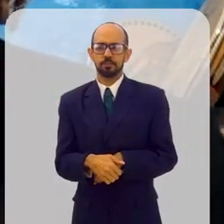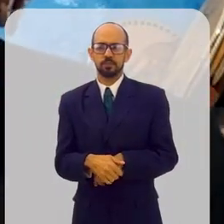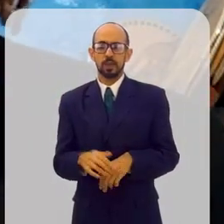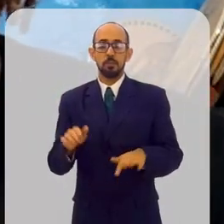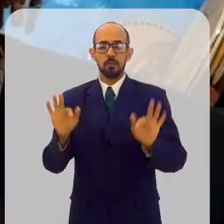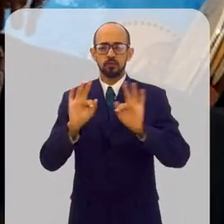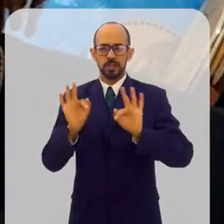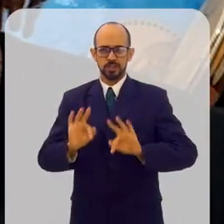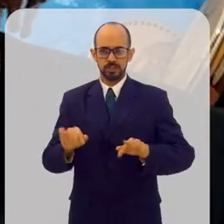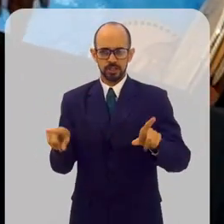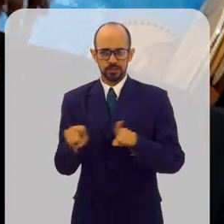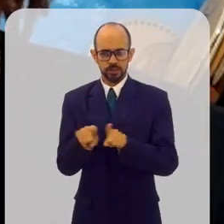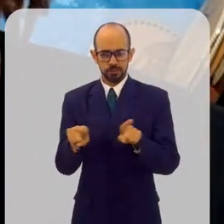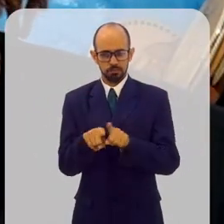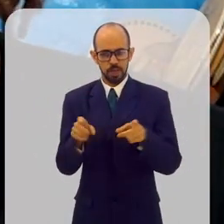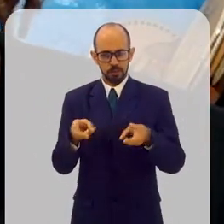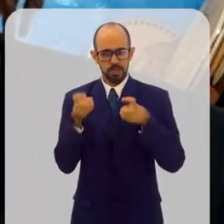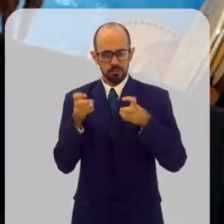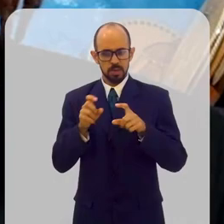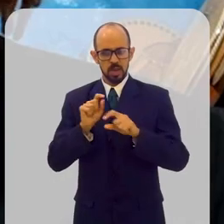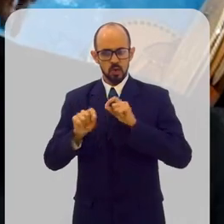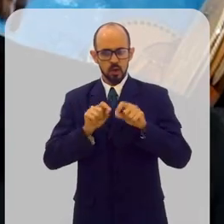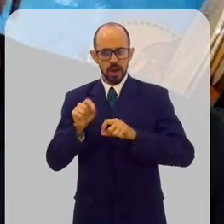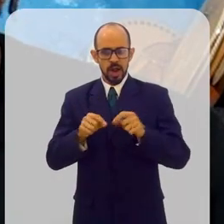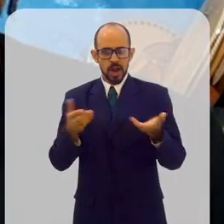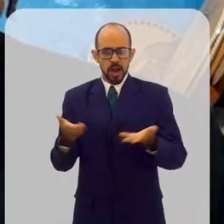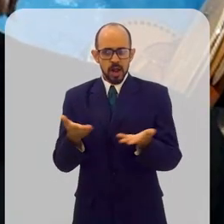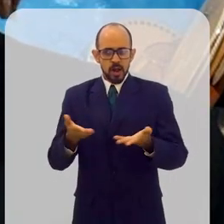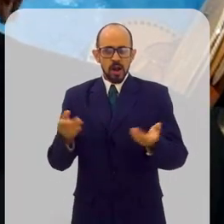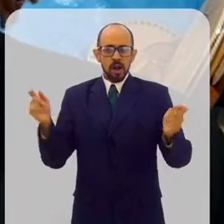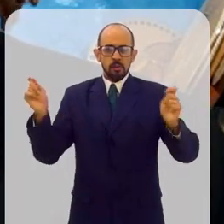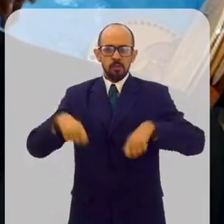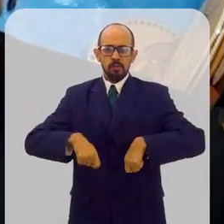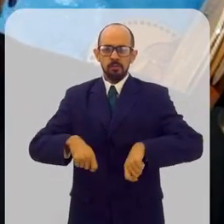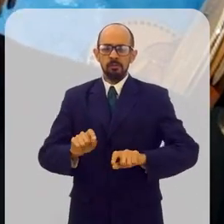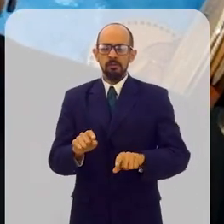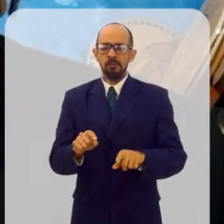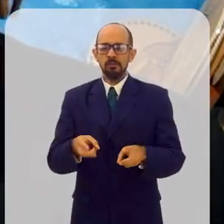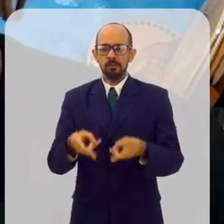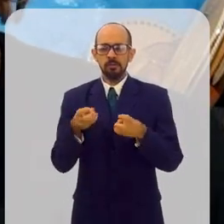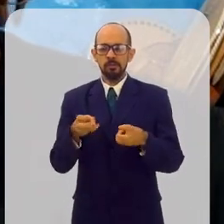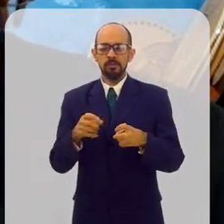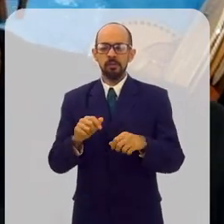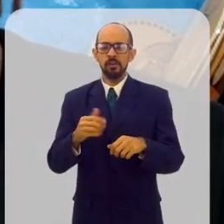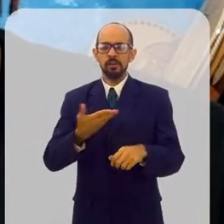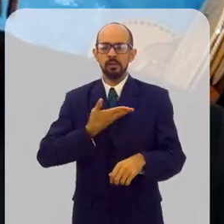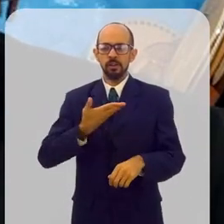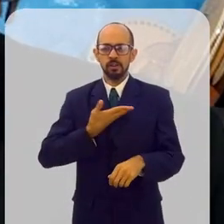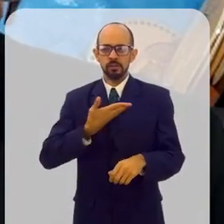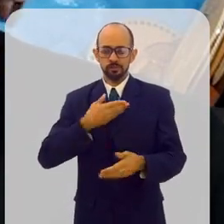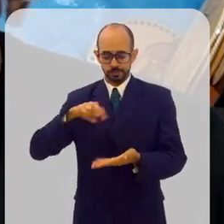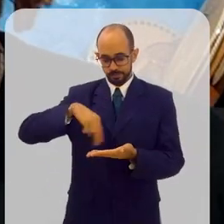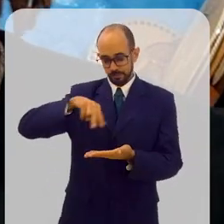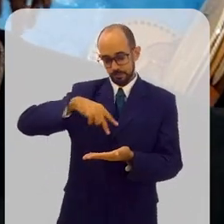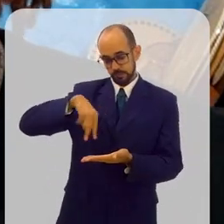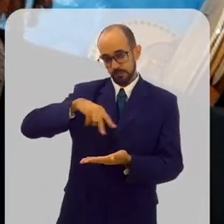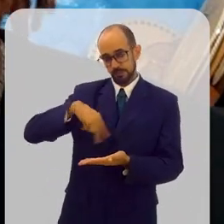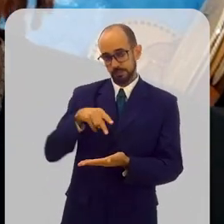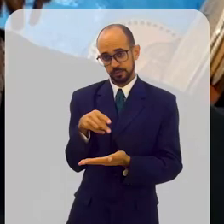Abdias. É uma felicidade também ver, né, que a gente está agora tendo a possibilidade de ver